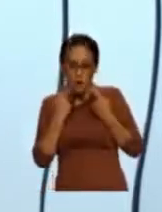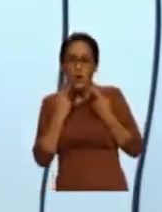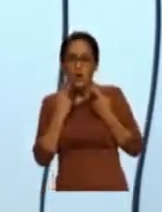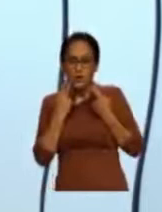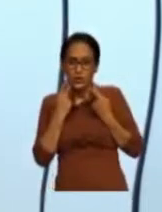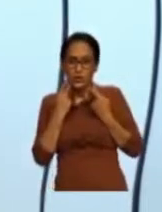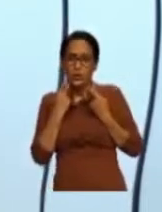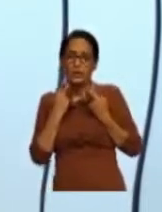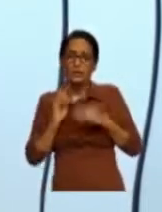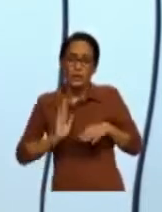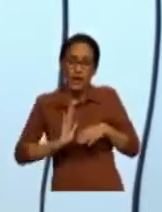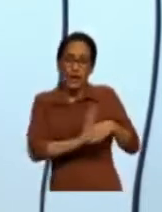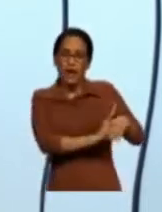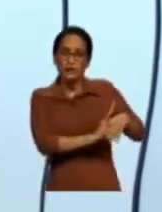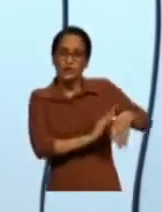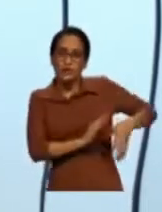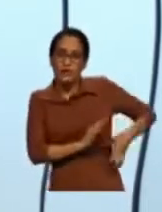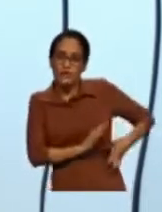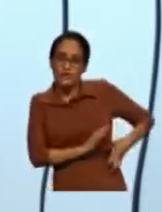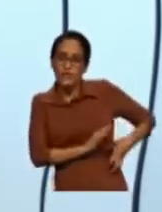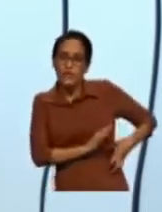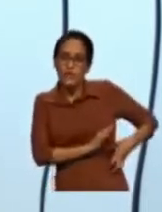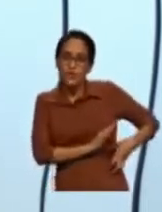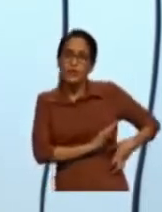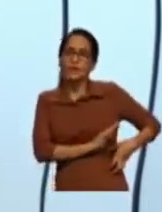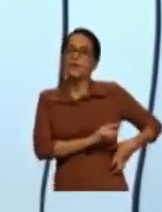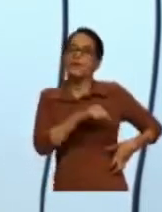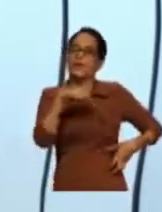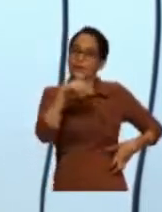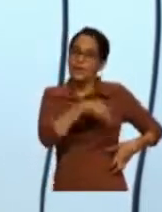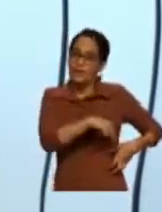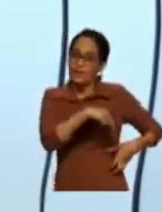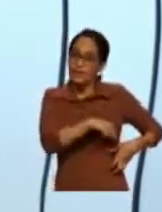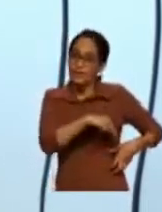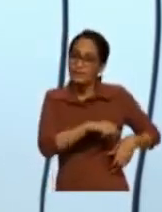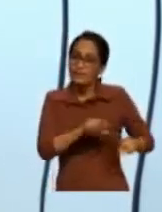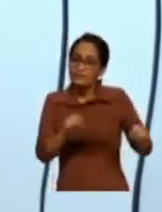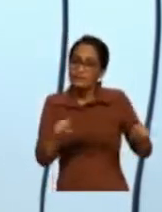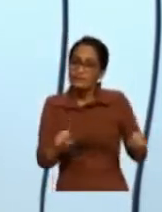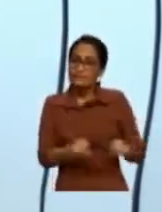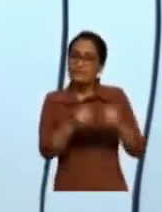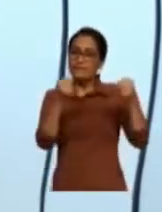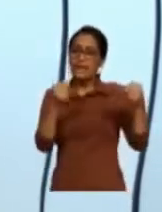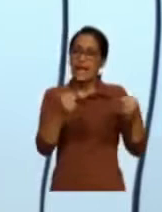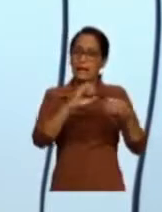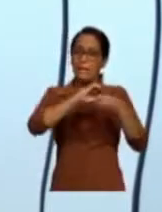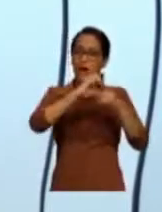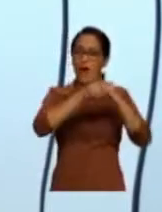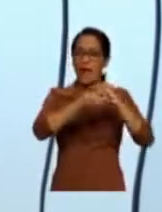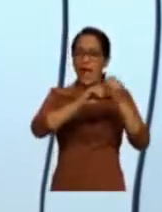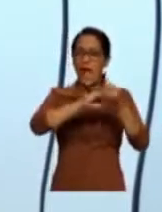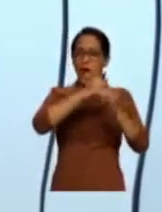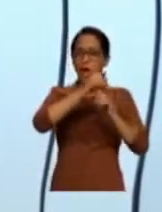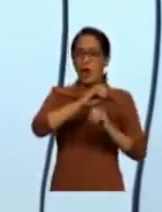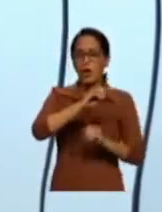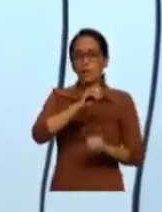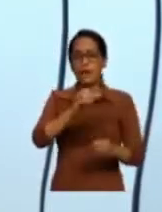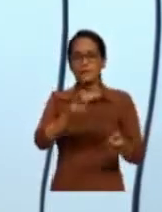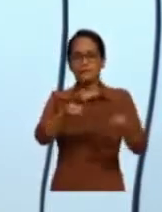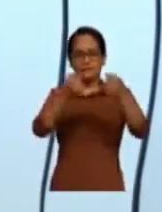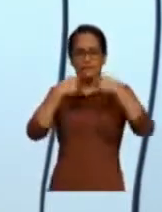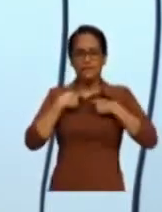fazer com que o fígado quebre moléculas de lipídio, proteínas, para ter